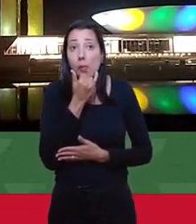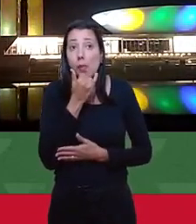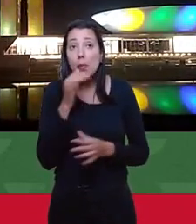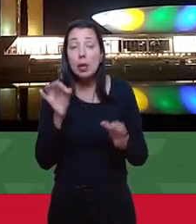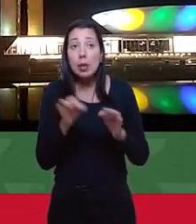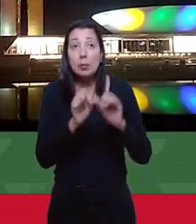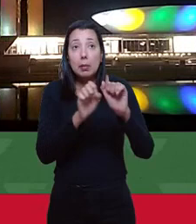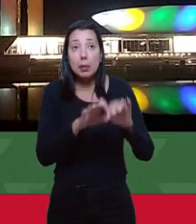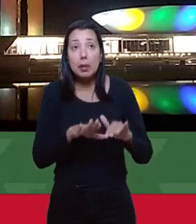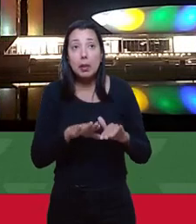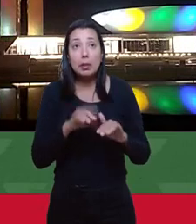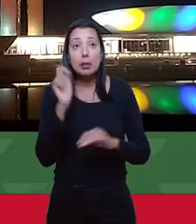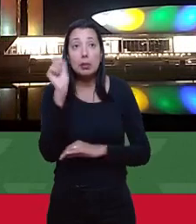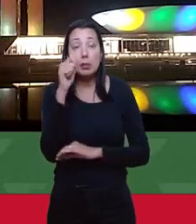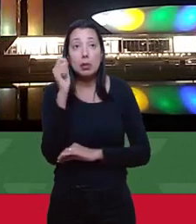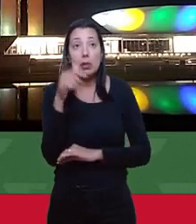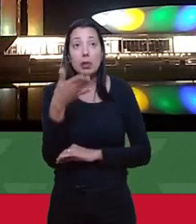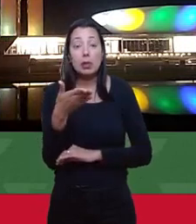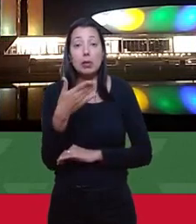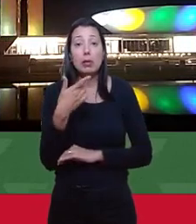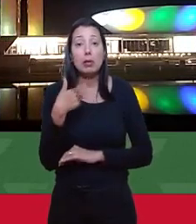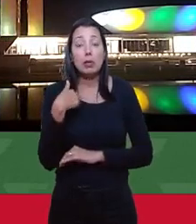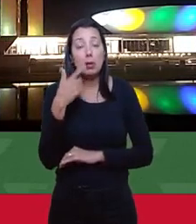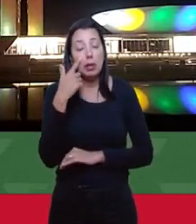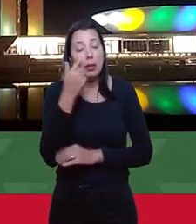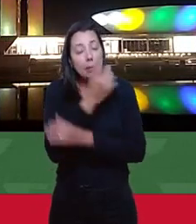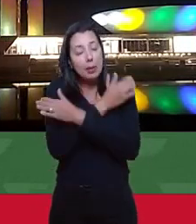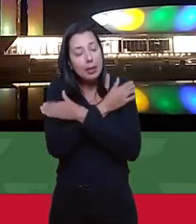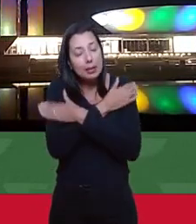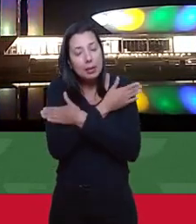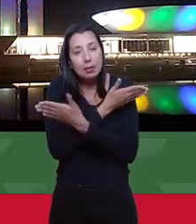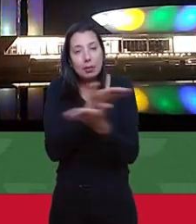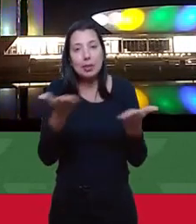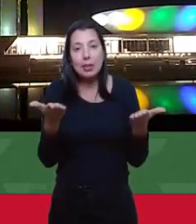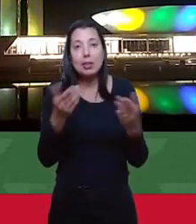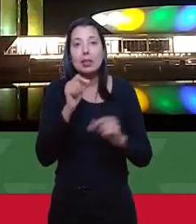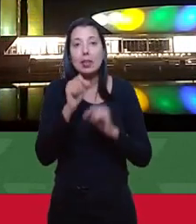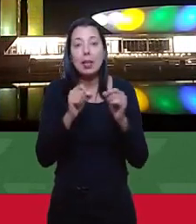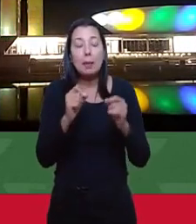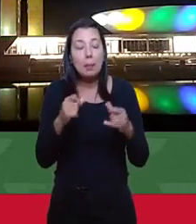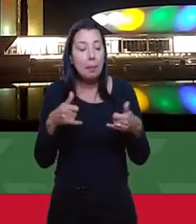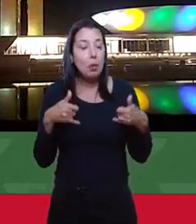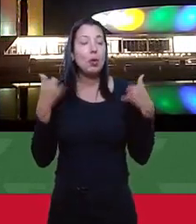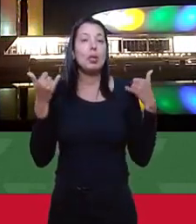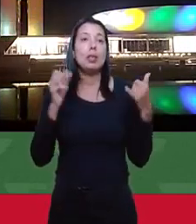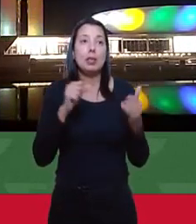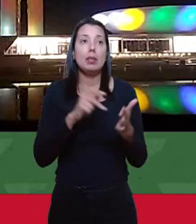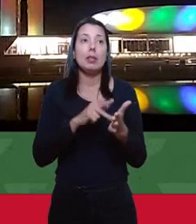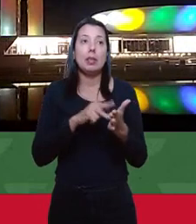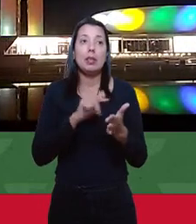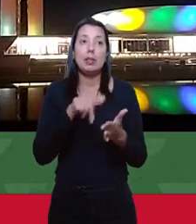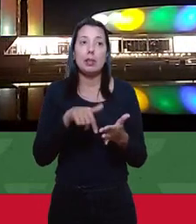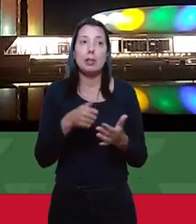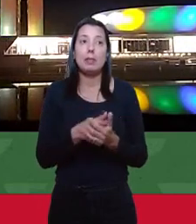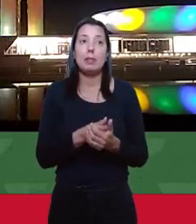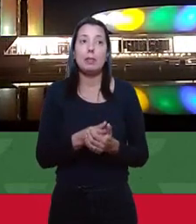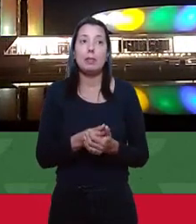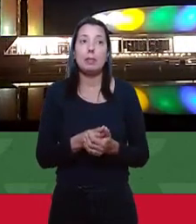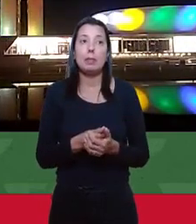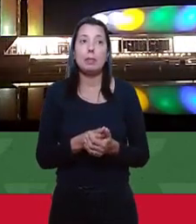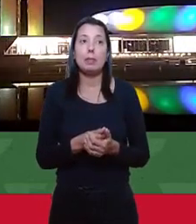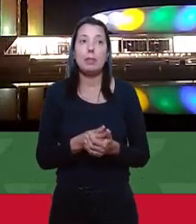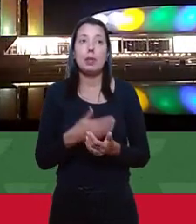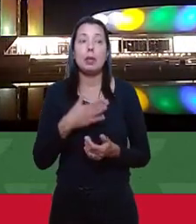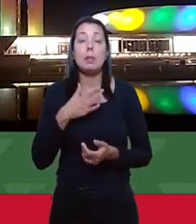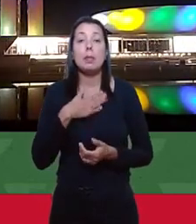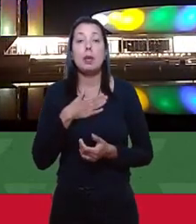acabar a plenária de Porto Alegre. Olha, gente, olha, eu quero abraçar vocês e dizer que eu me emocionei muito aqui. Para